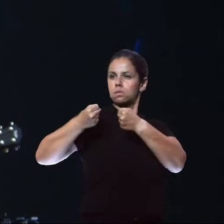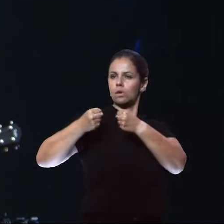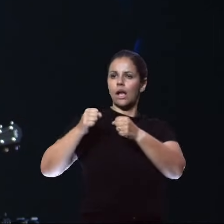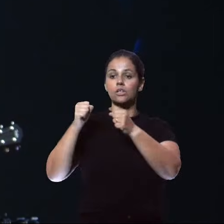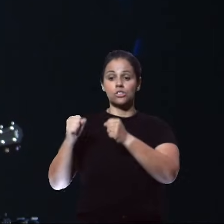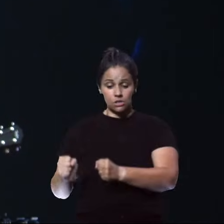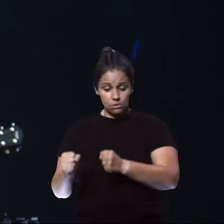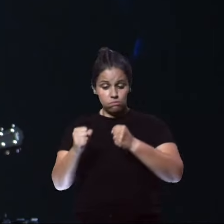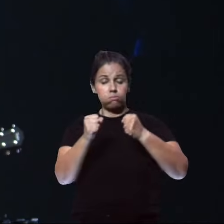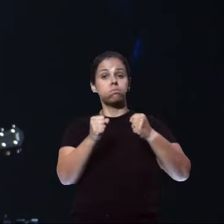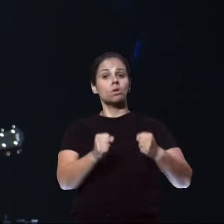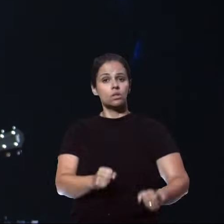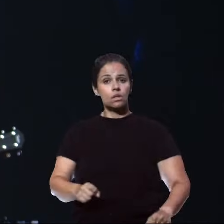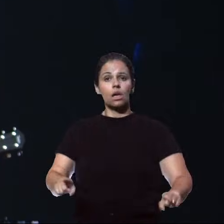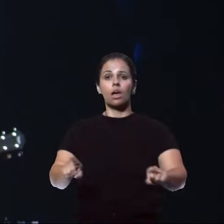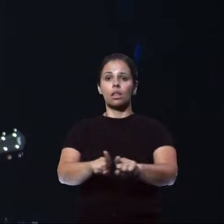isso.